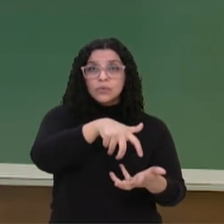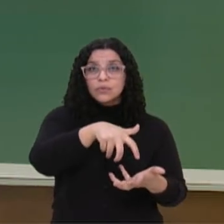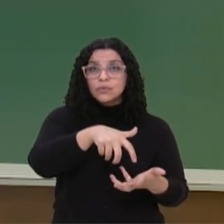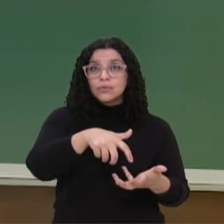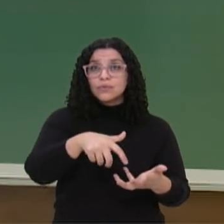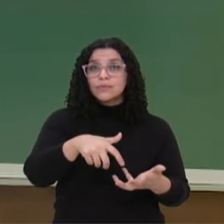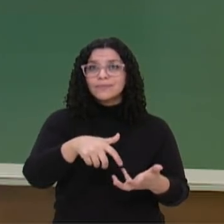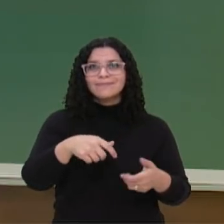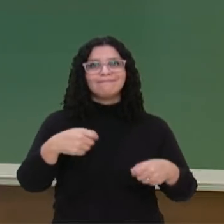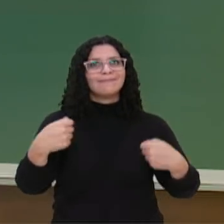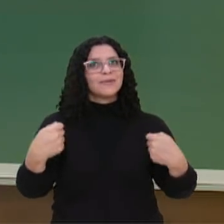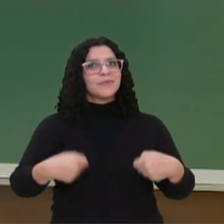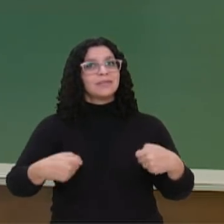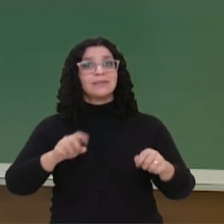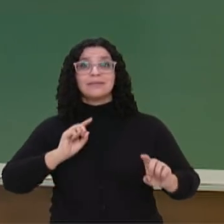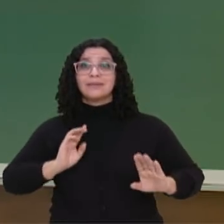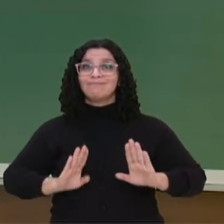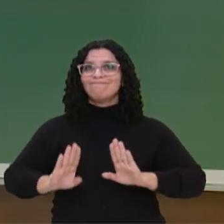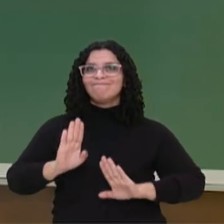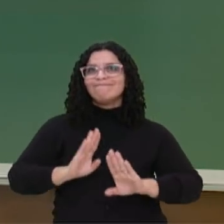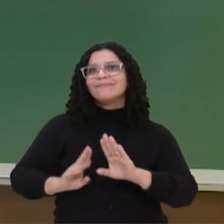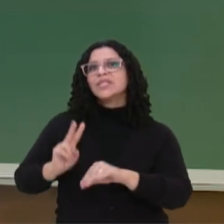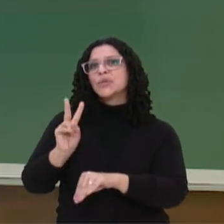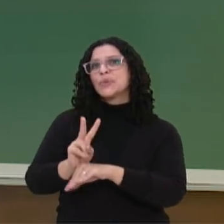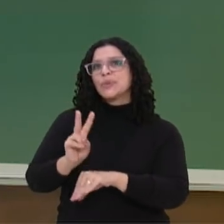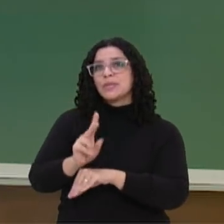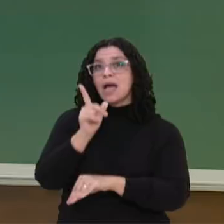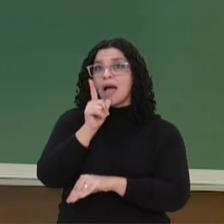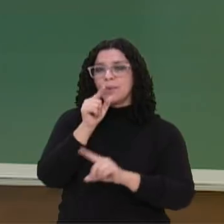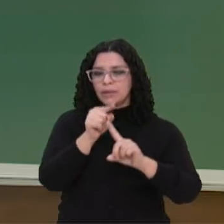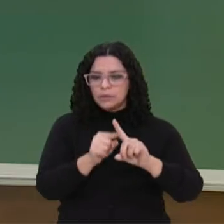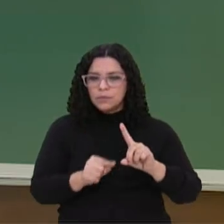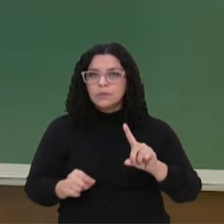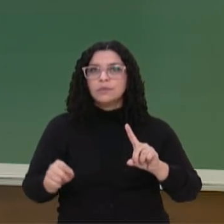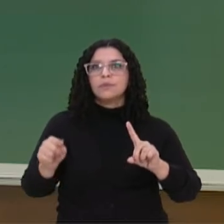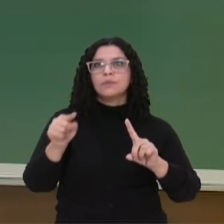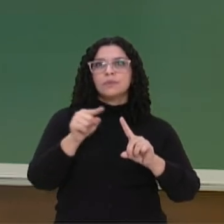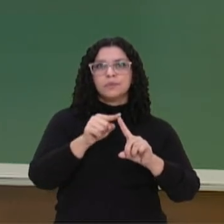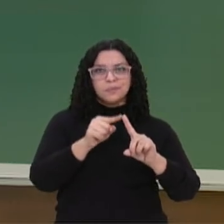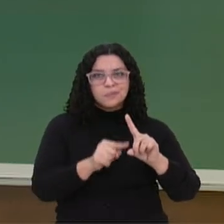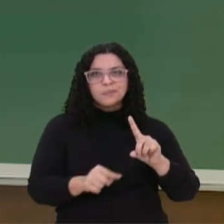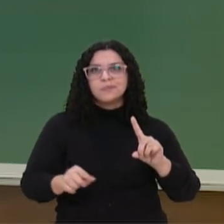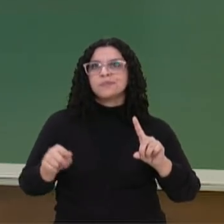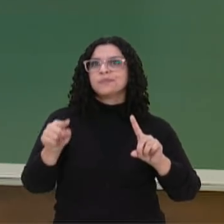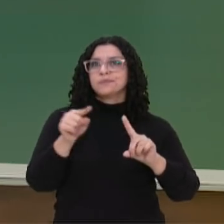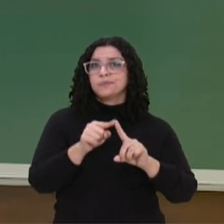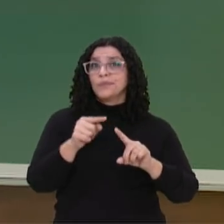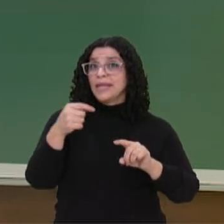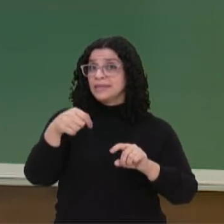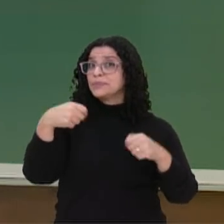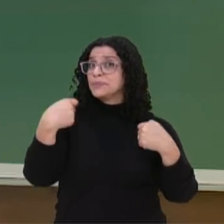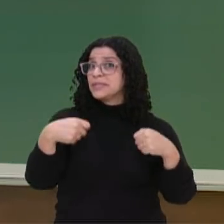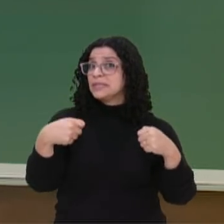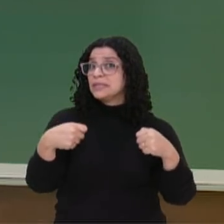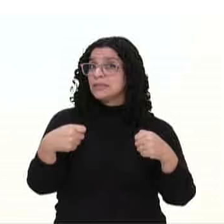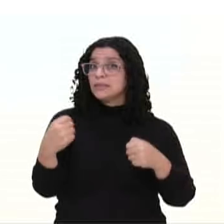da preservação da água e de seus ciclos. Estes devem permanecer intactos